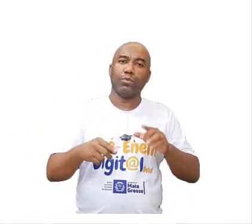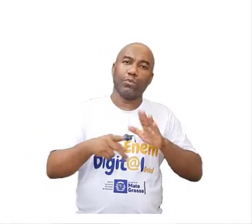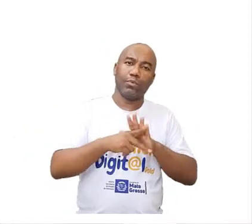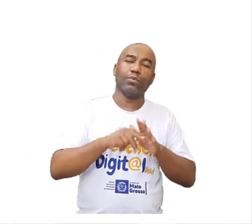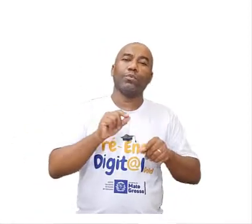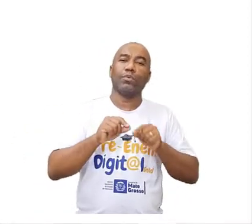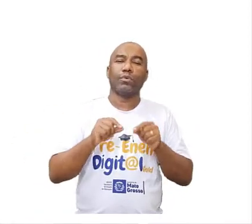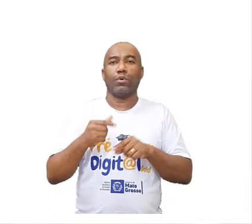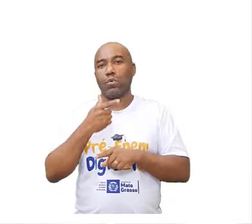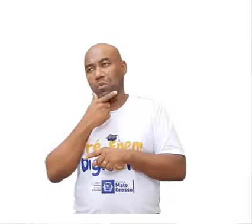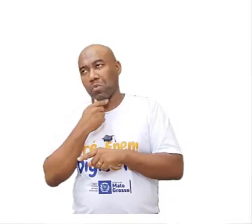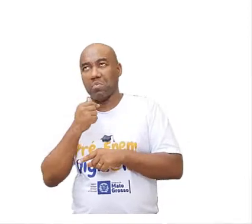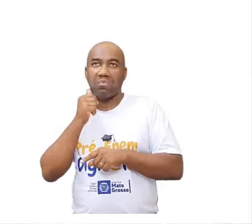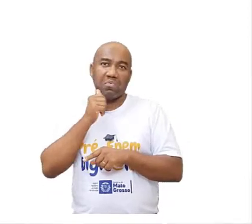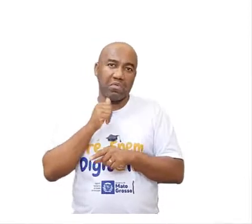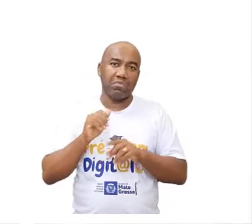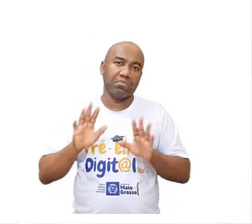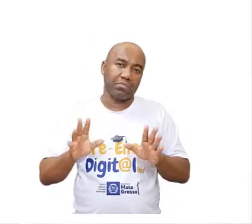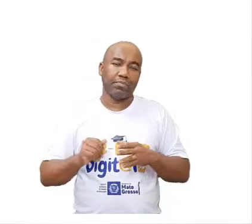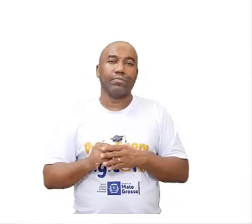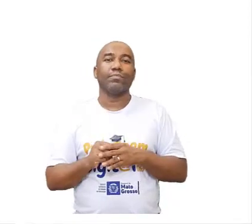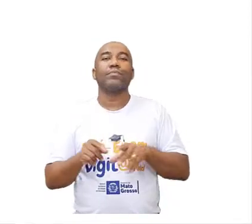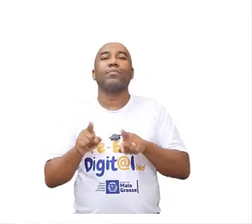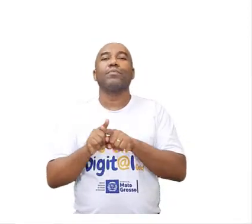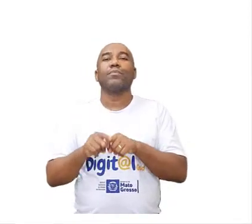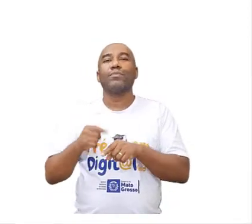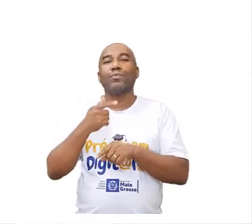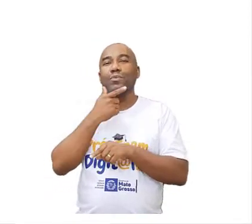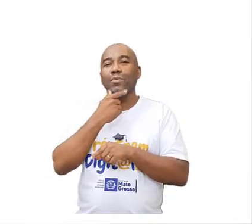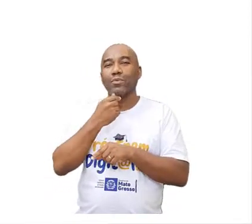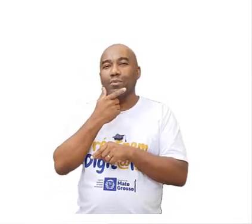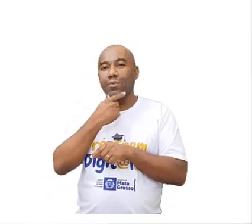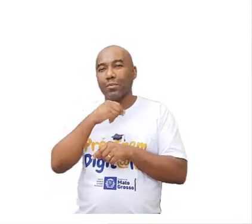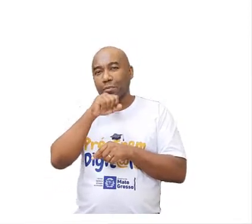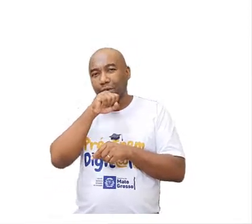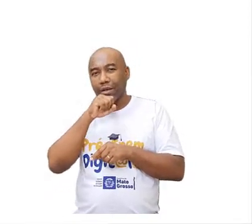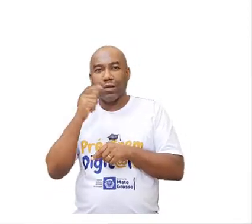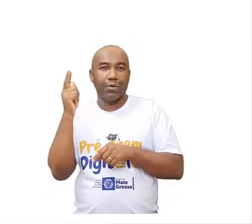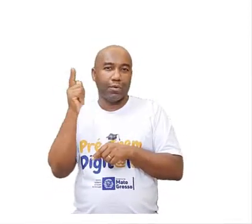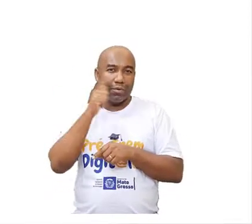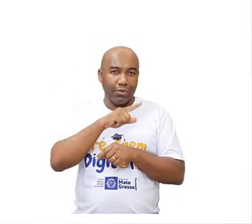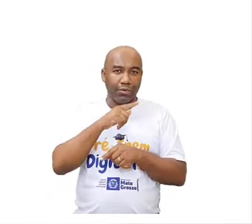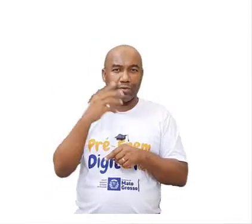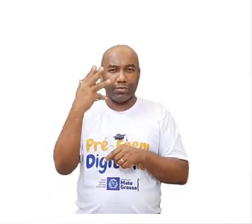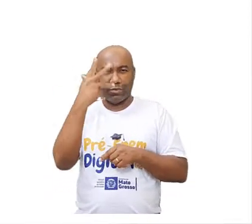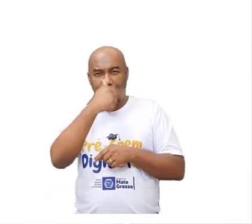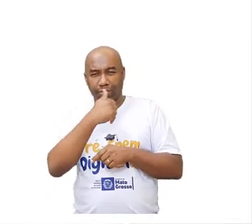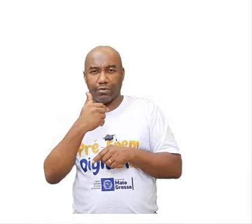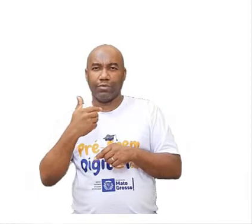gêneros diferentes. O pai ganhou bonito sapato e camisa.